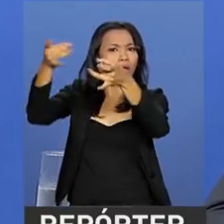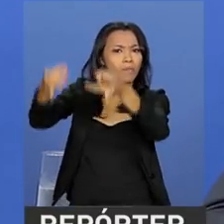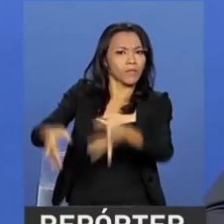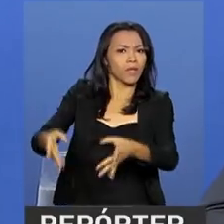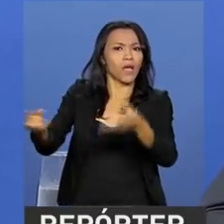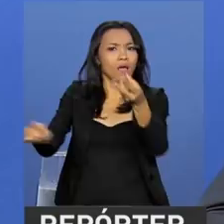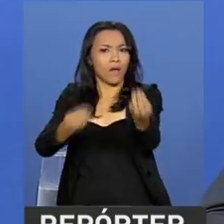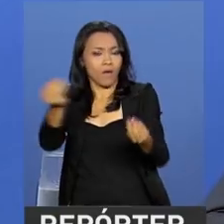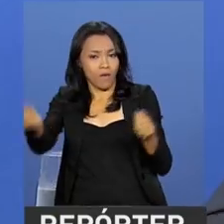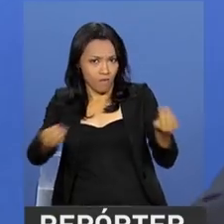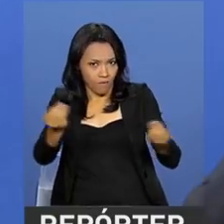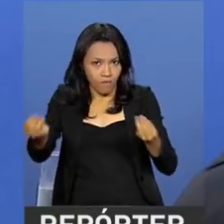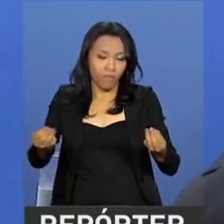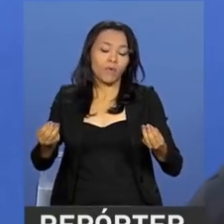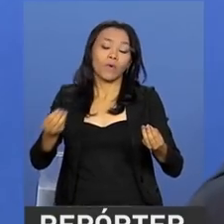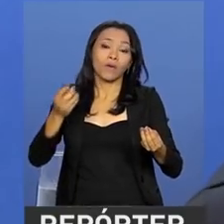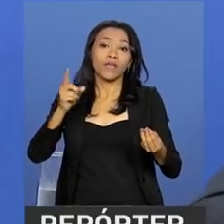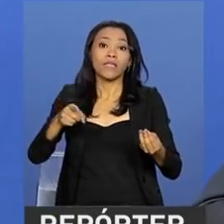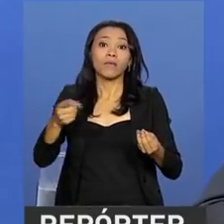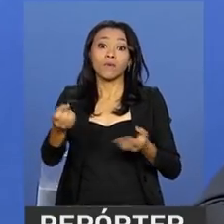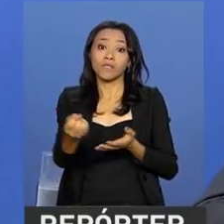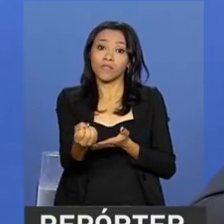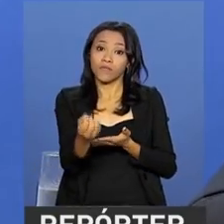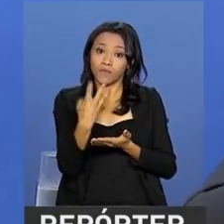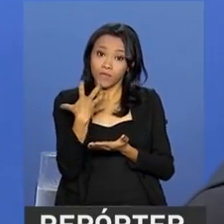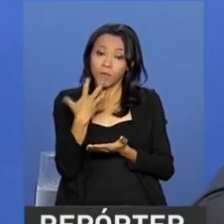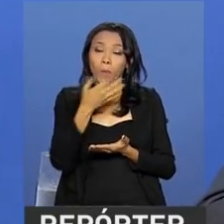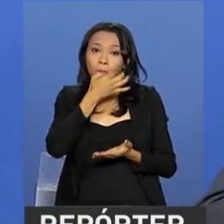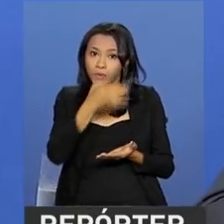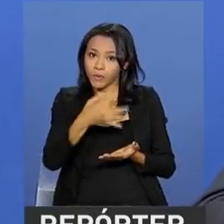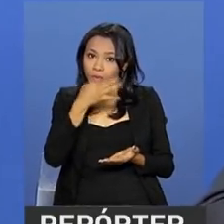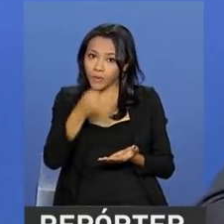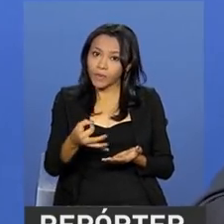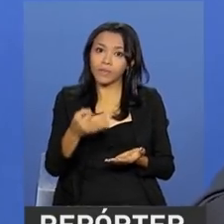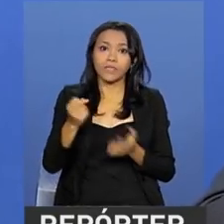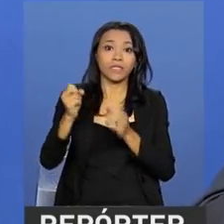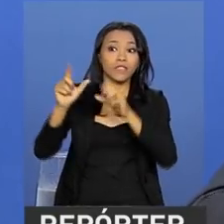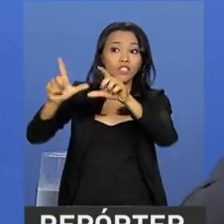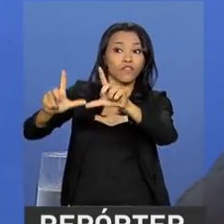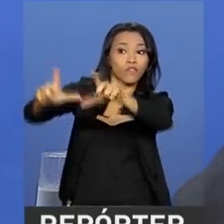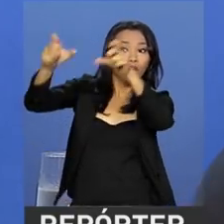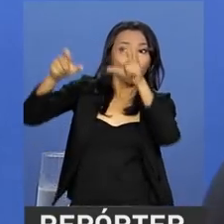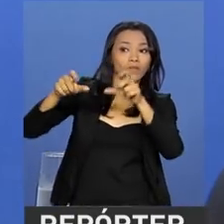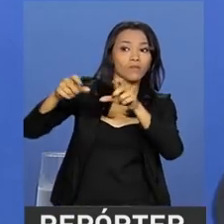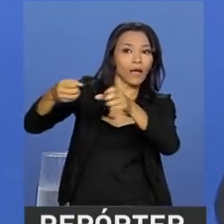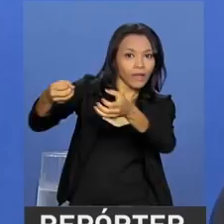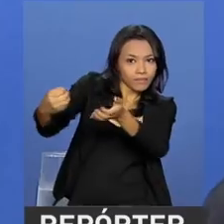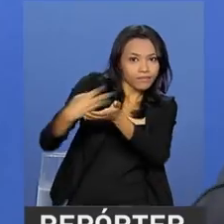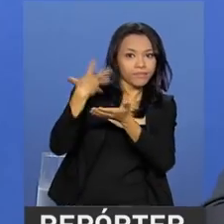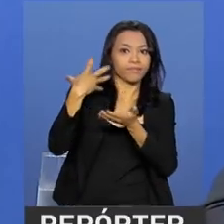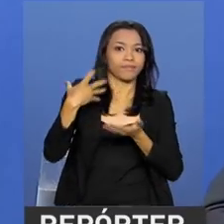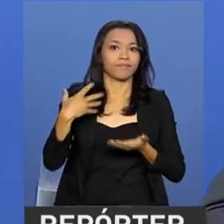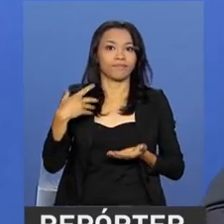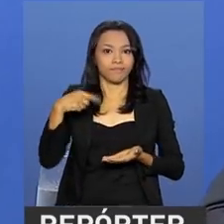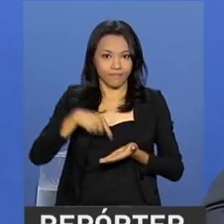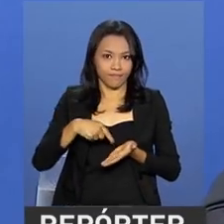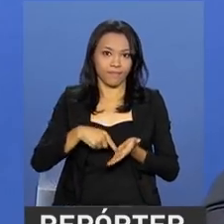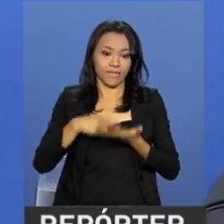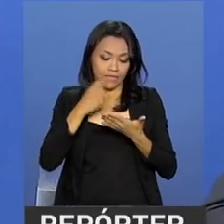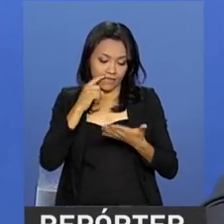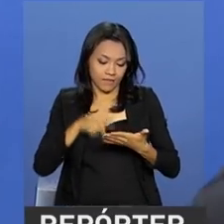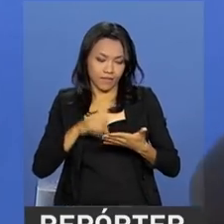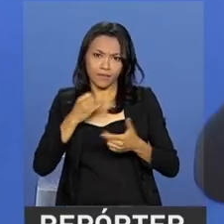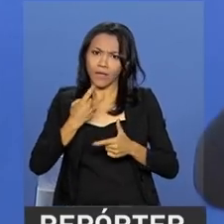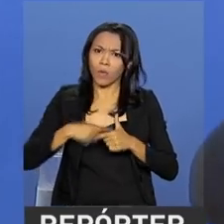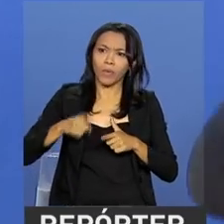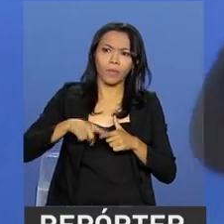informações é fácil enviou inclusive de comentários inclusive de imagens pode mandar se ele chegou a obra tatá com